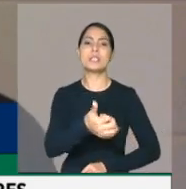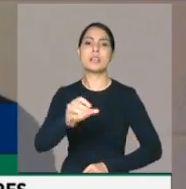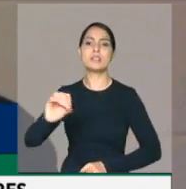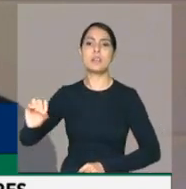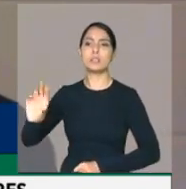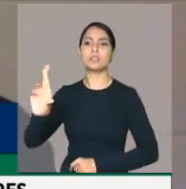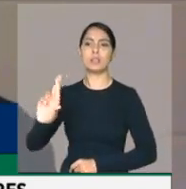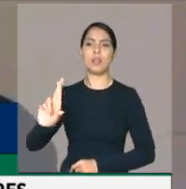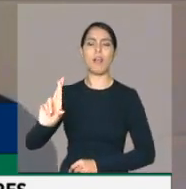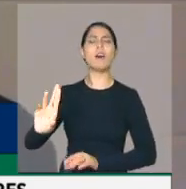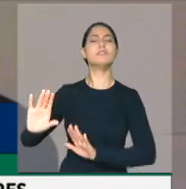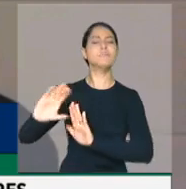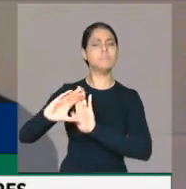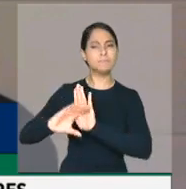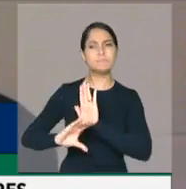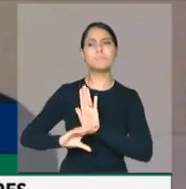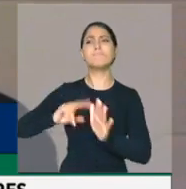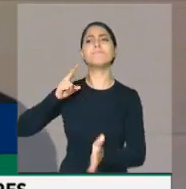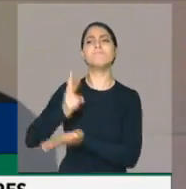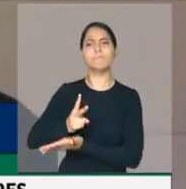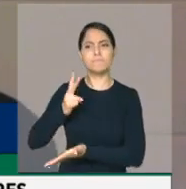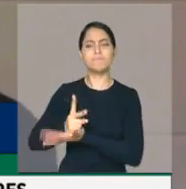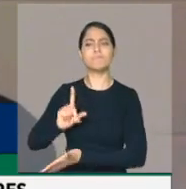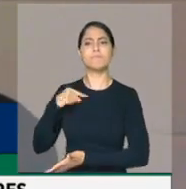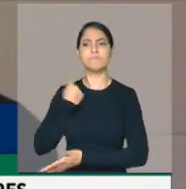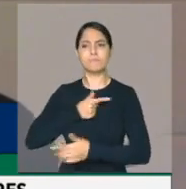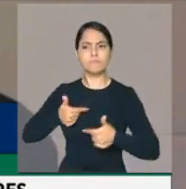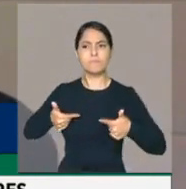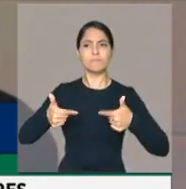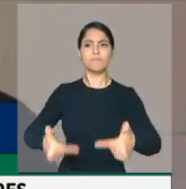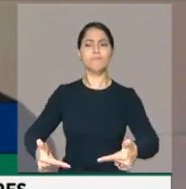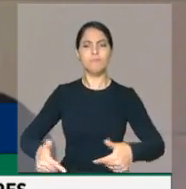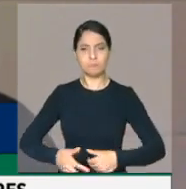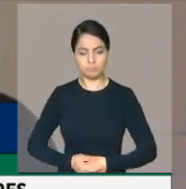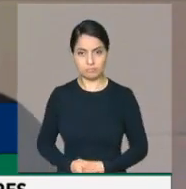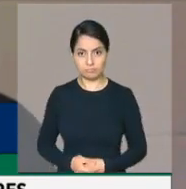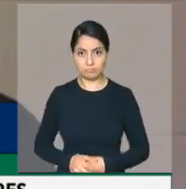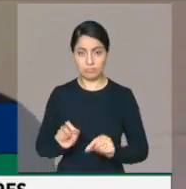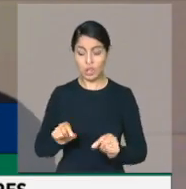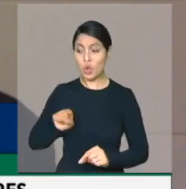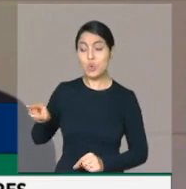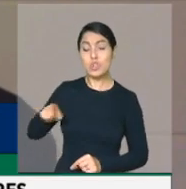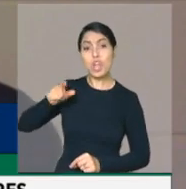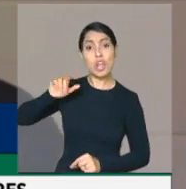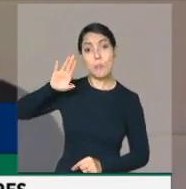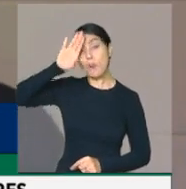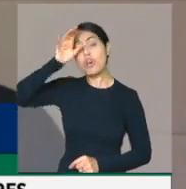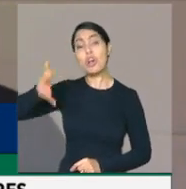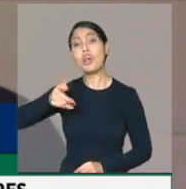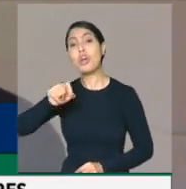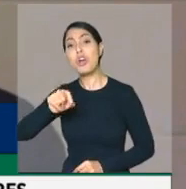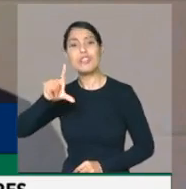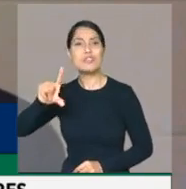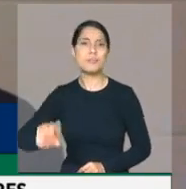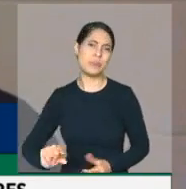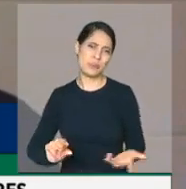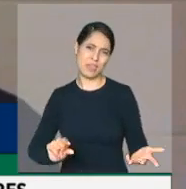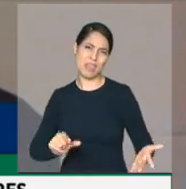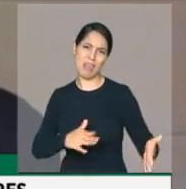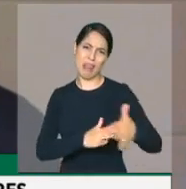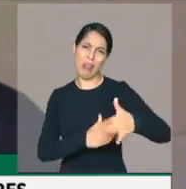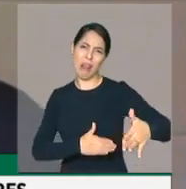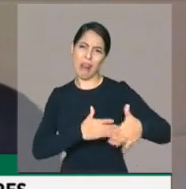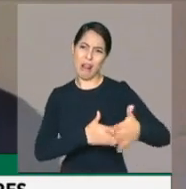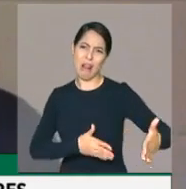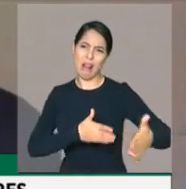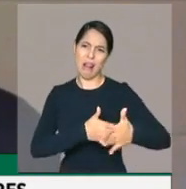nos mesmos R$ 600. O que o presidente quer é impor às pessoas limitações financeiras para que